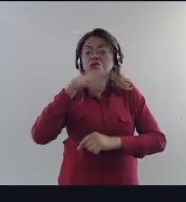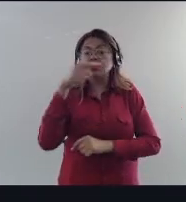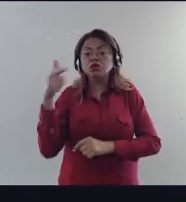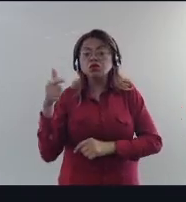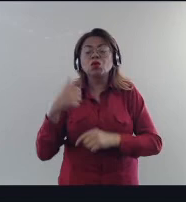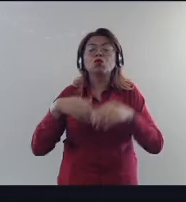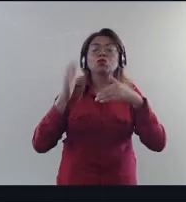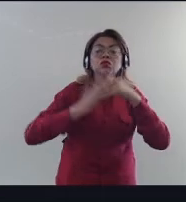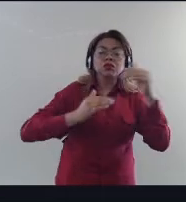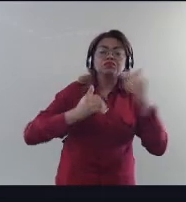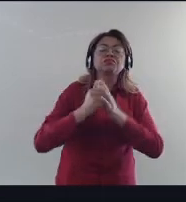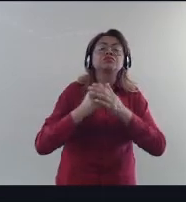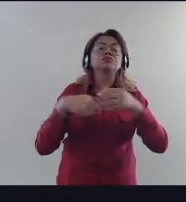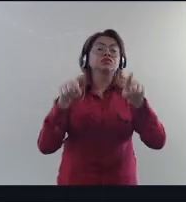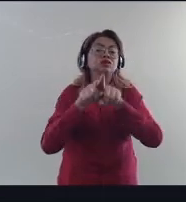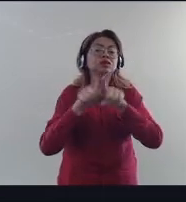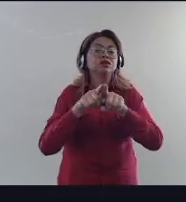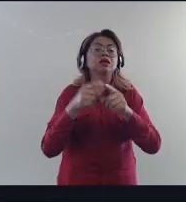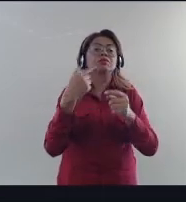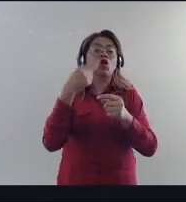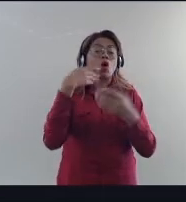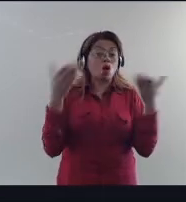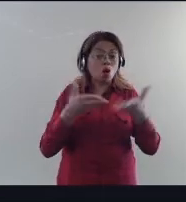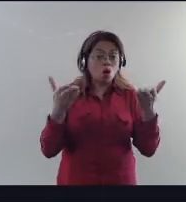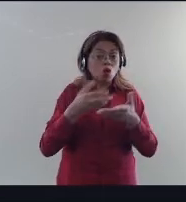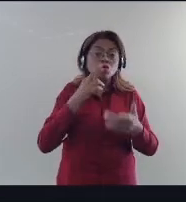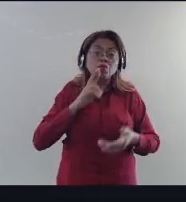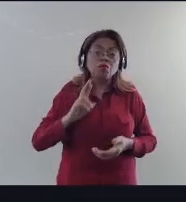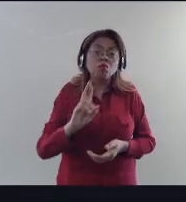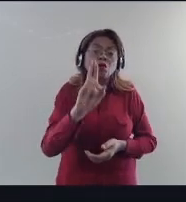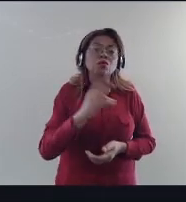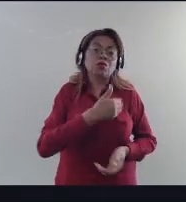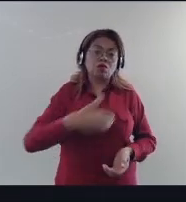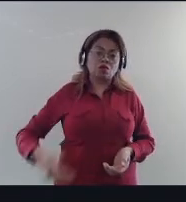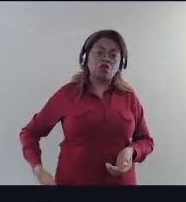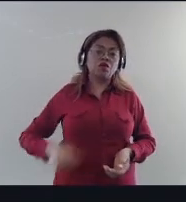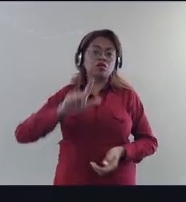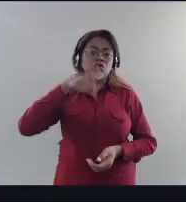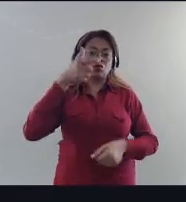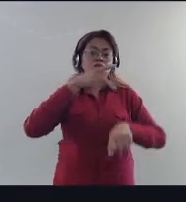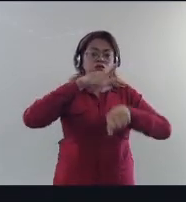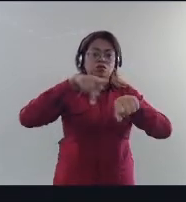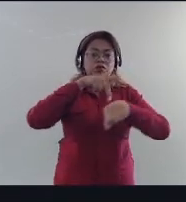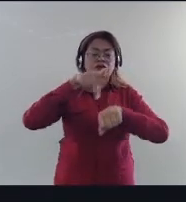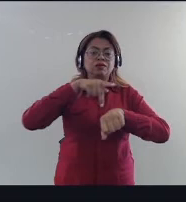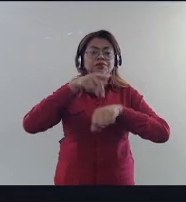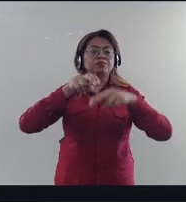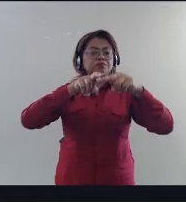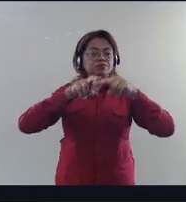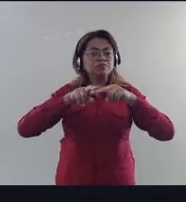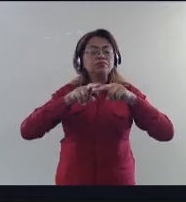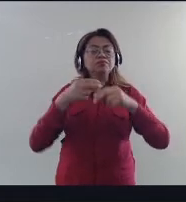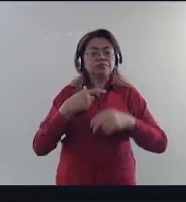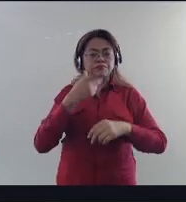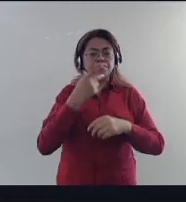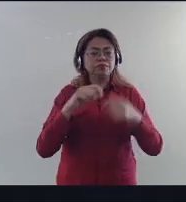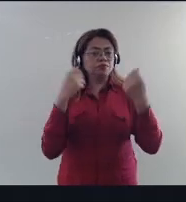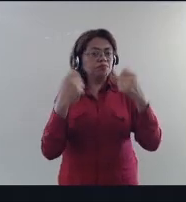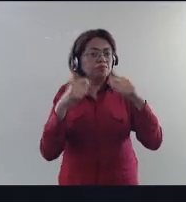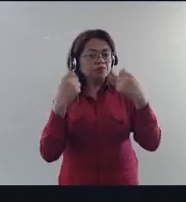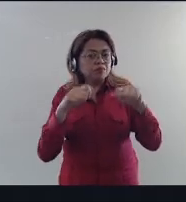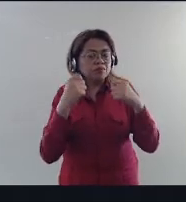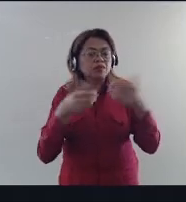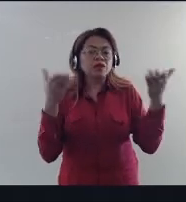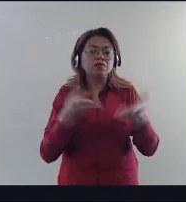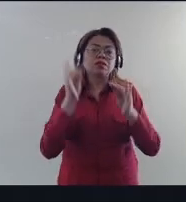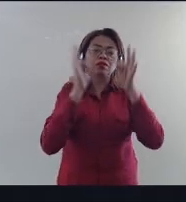inclusive governos estrangeiros, justamente por causa dessa necessidade de você aplicar a